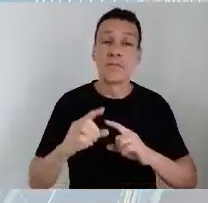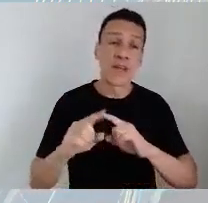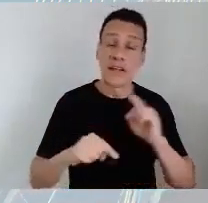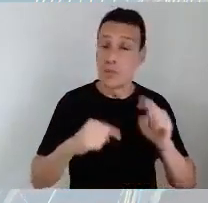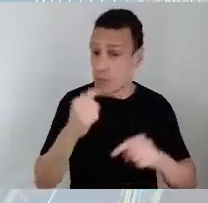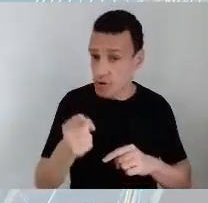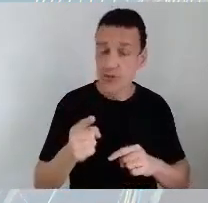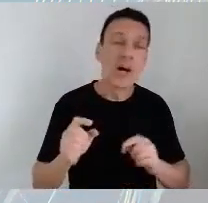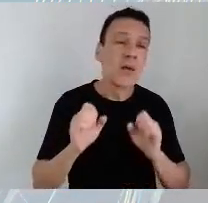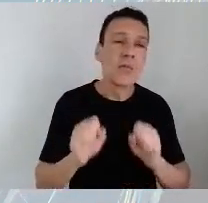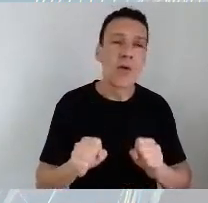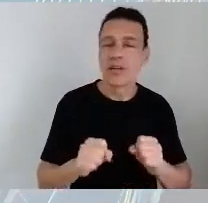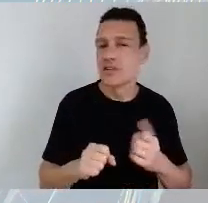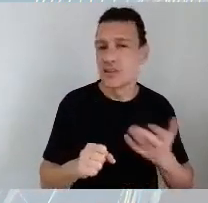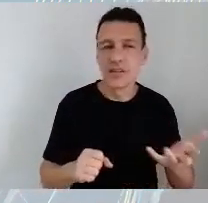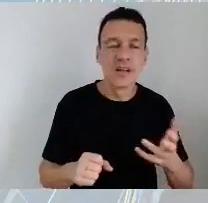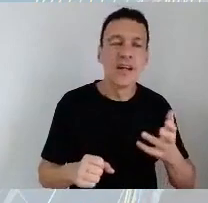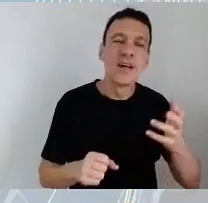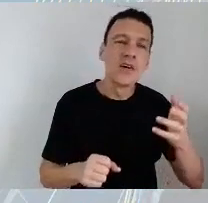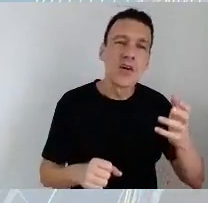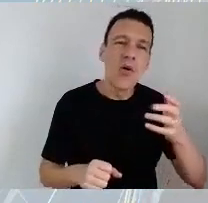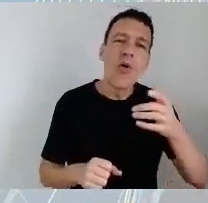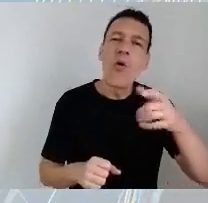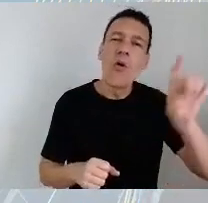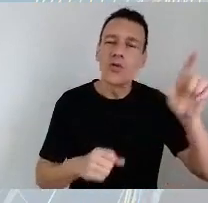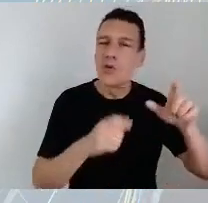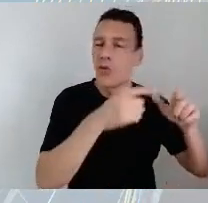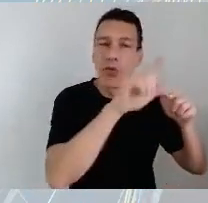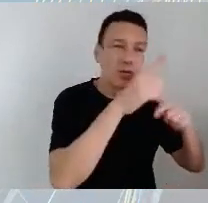SES, para trazer também esses resultados.